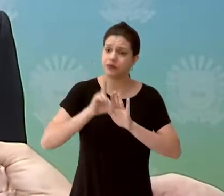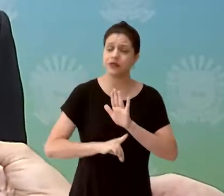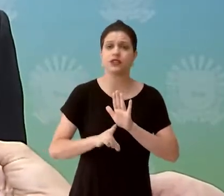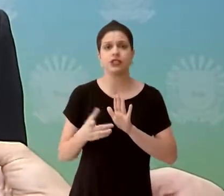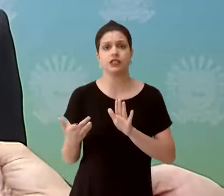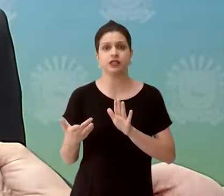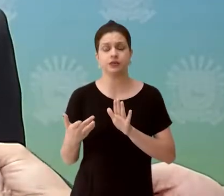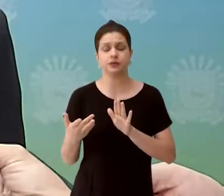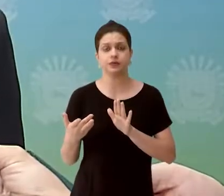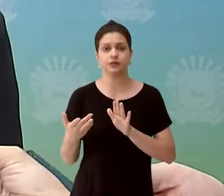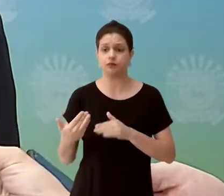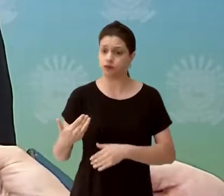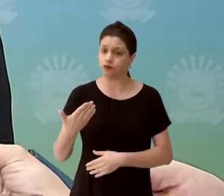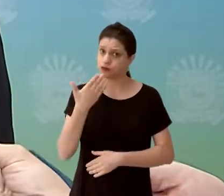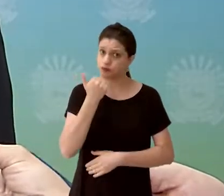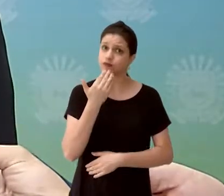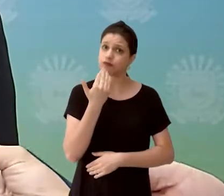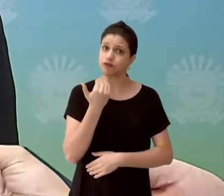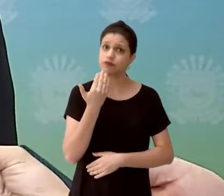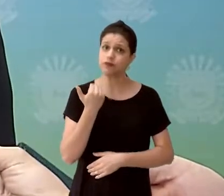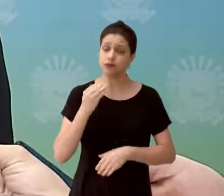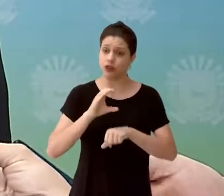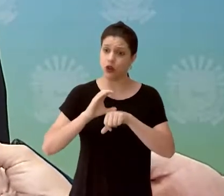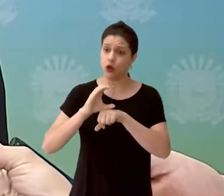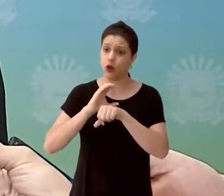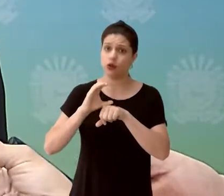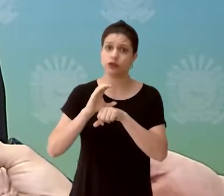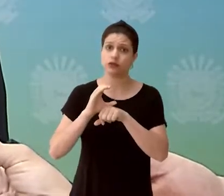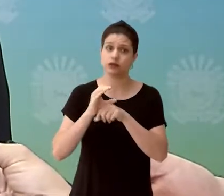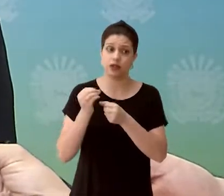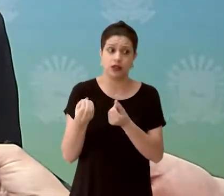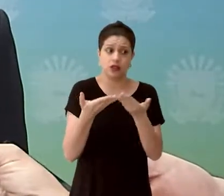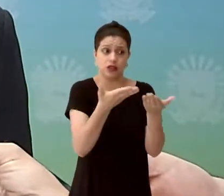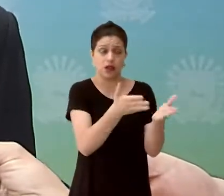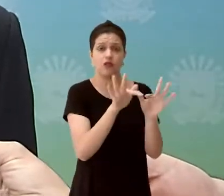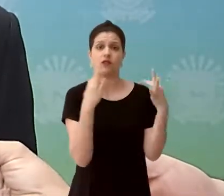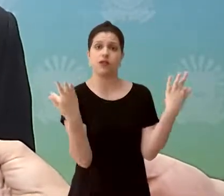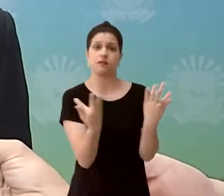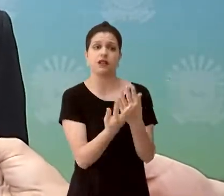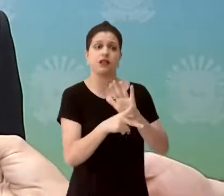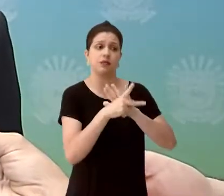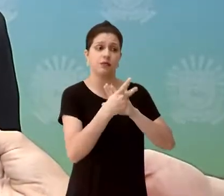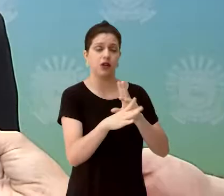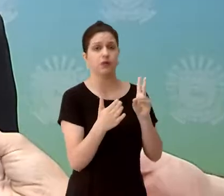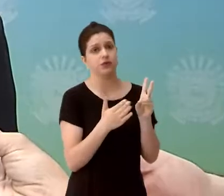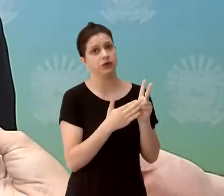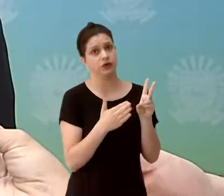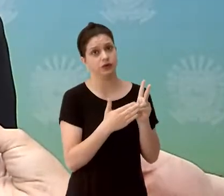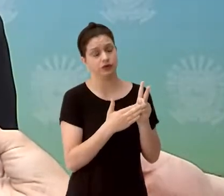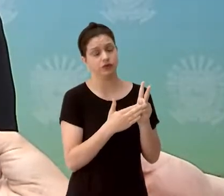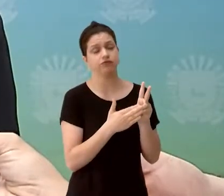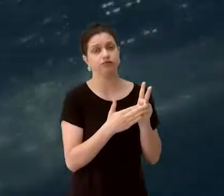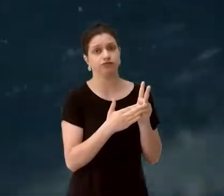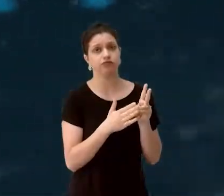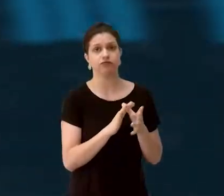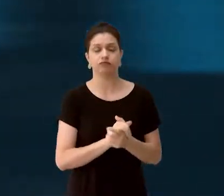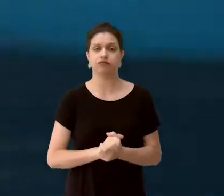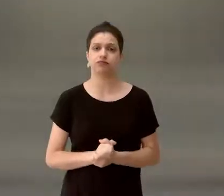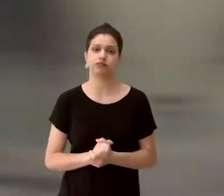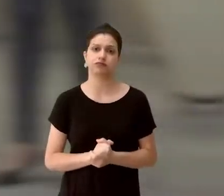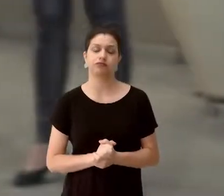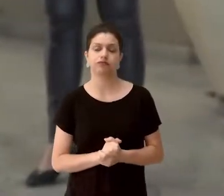elementar garantido pela Constituição, da alimentação a essas famílias indígenas que se encontram em áreas